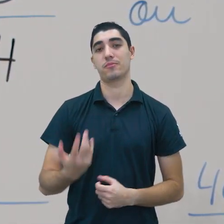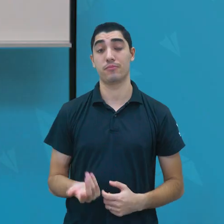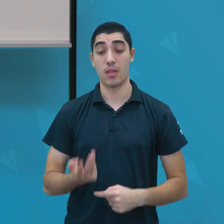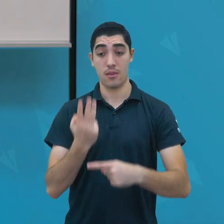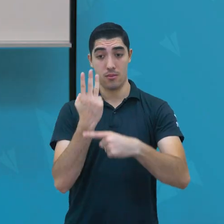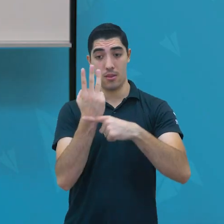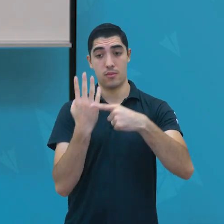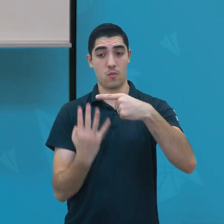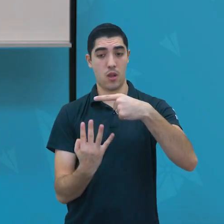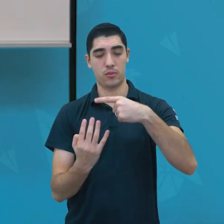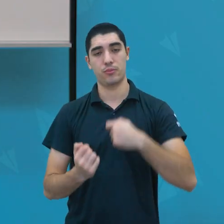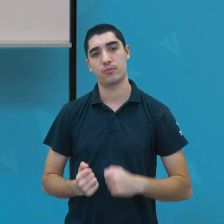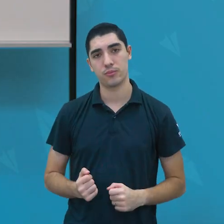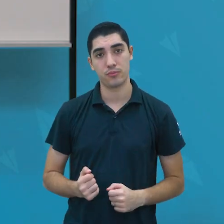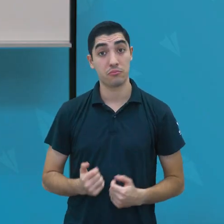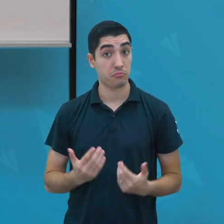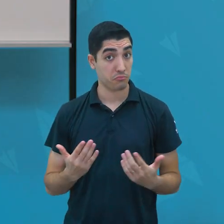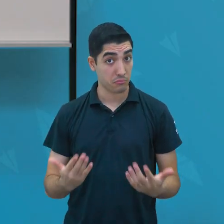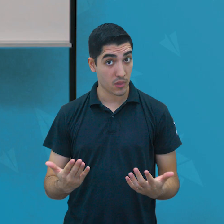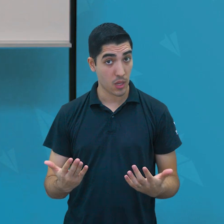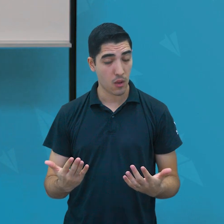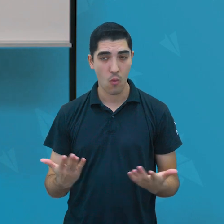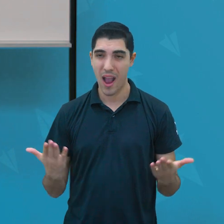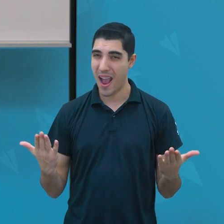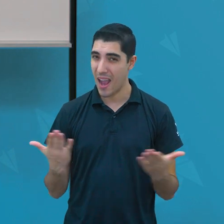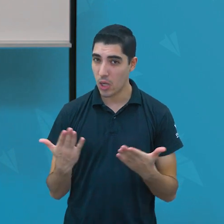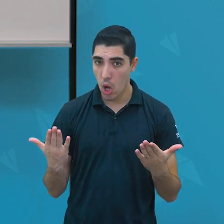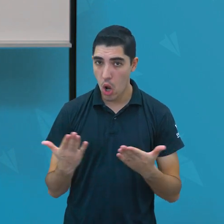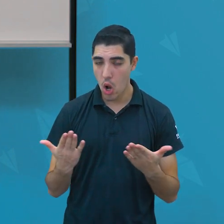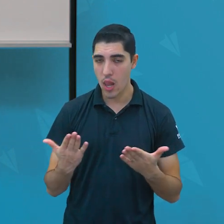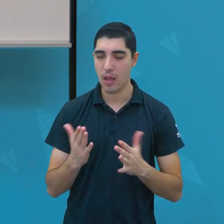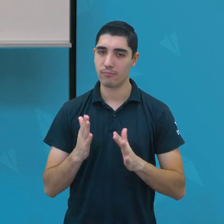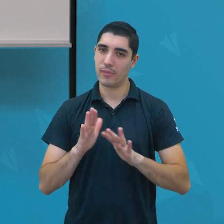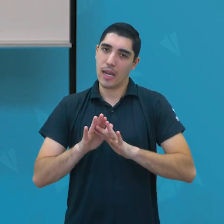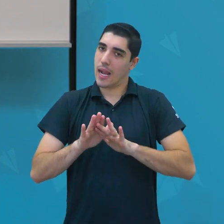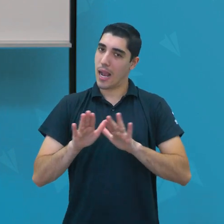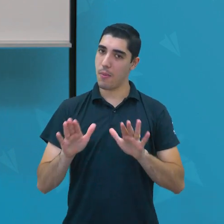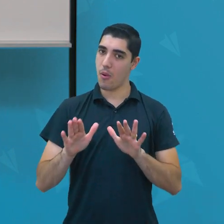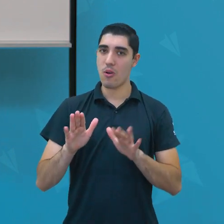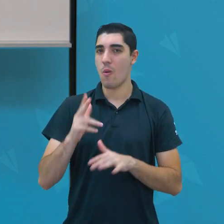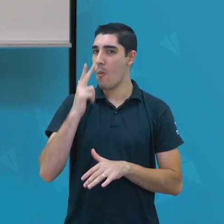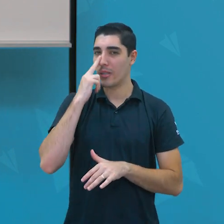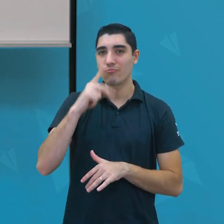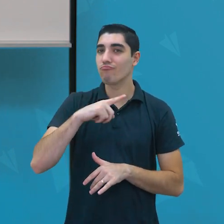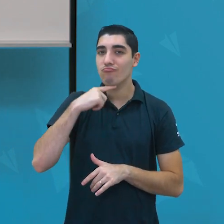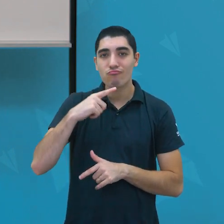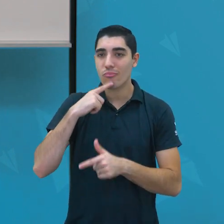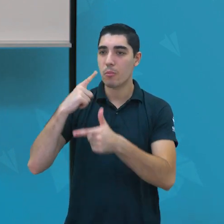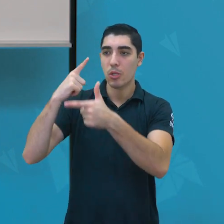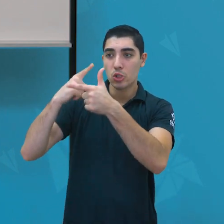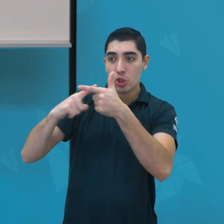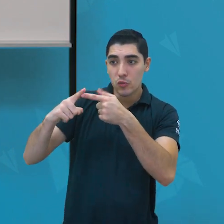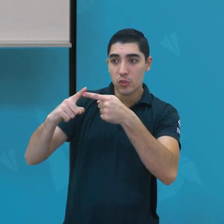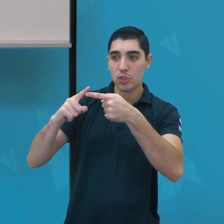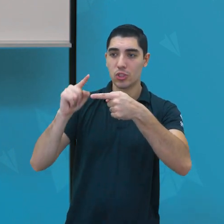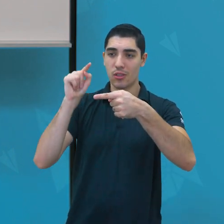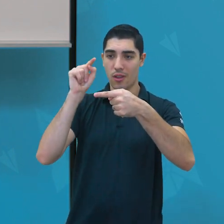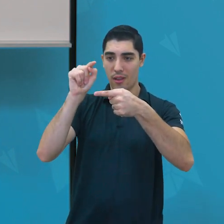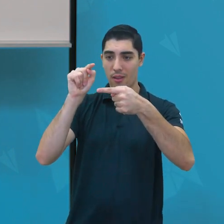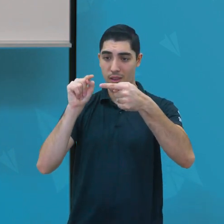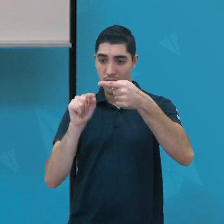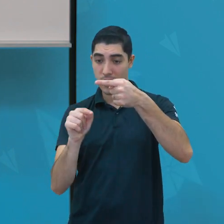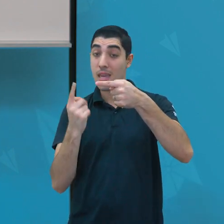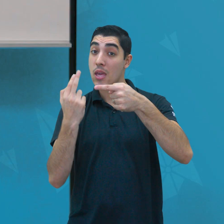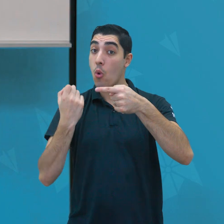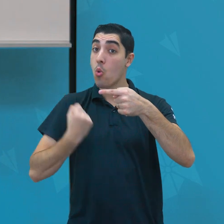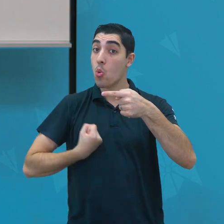4. Ó, parece que não dá mais para eu dividir em cima e embaixo pelo